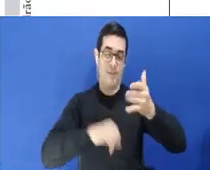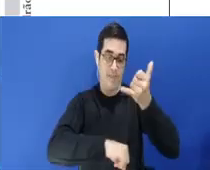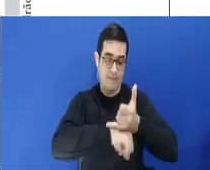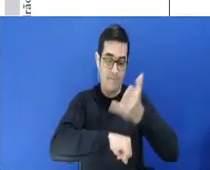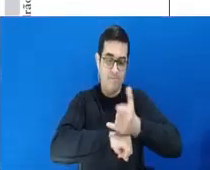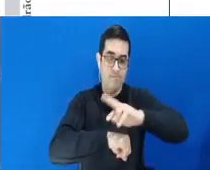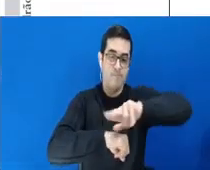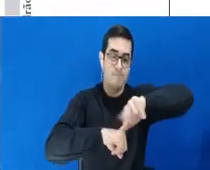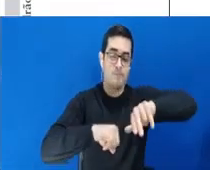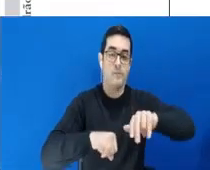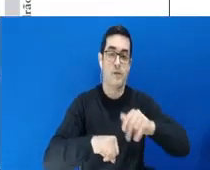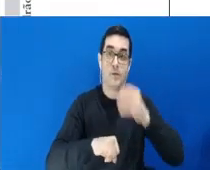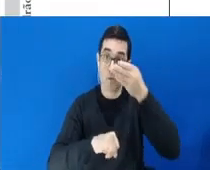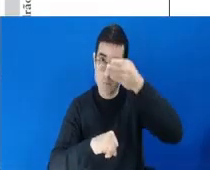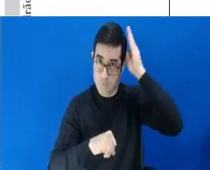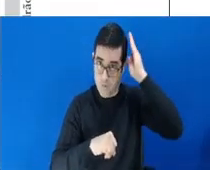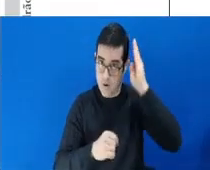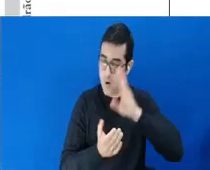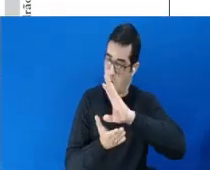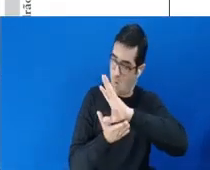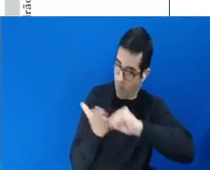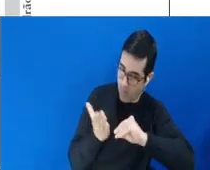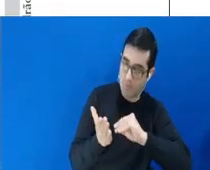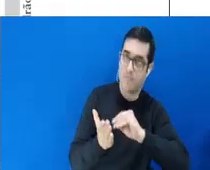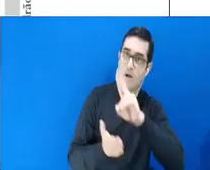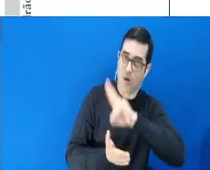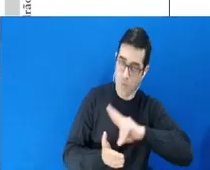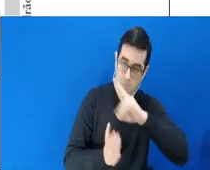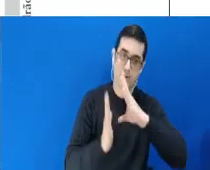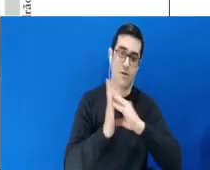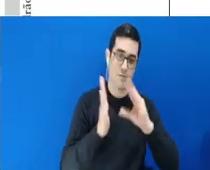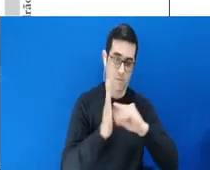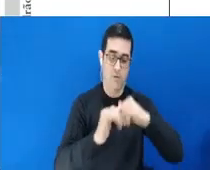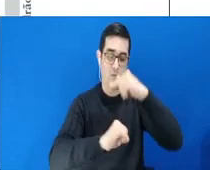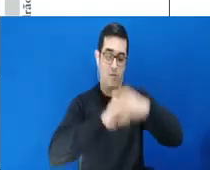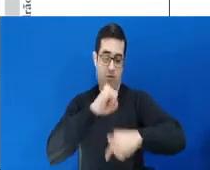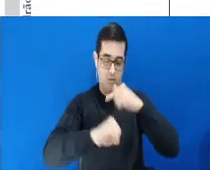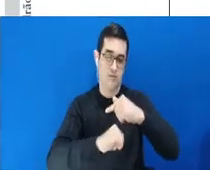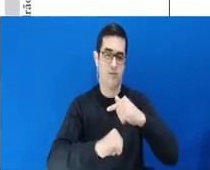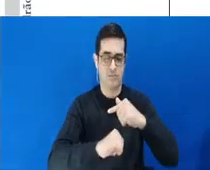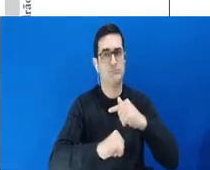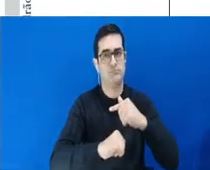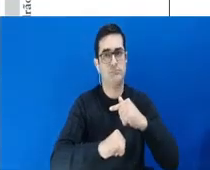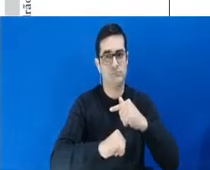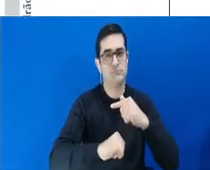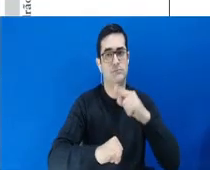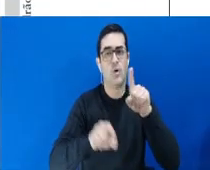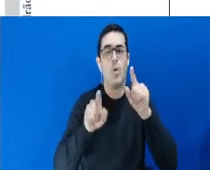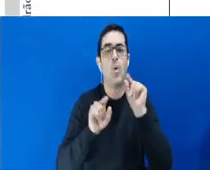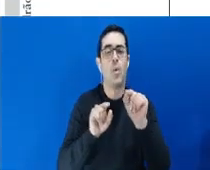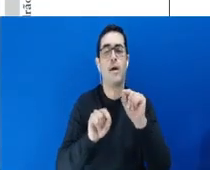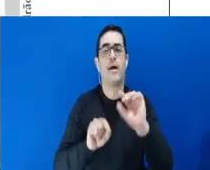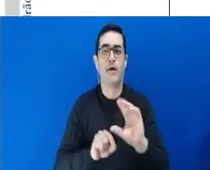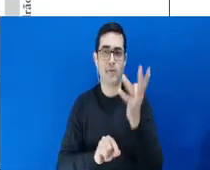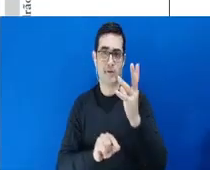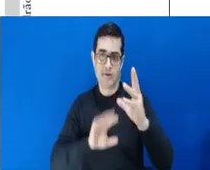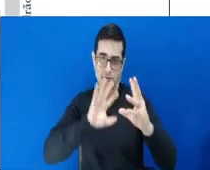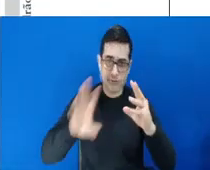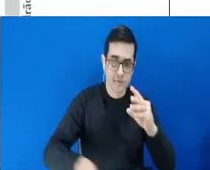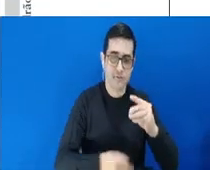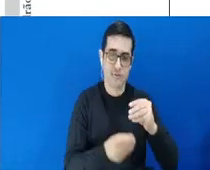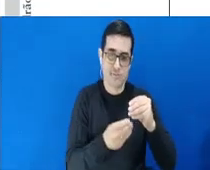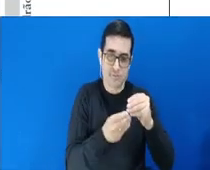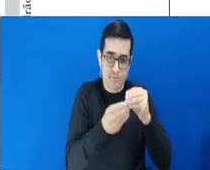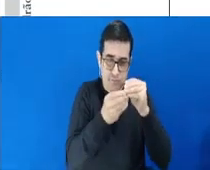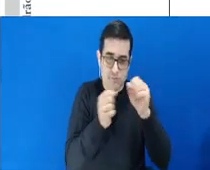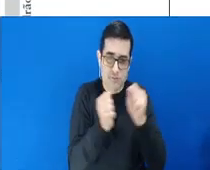atômico. Então não tira a ideia de Bohr, né? Mas na verdade a quantificação dos níveis de energia